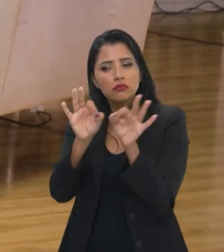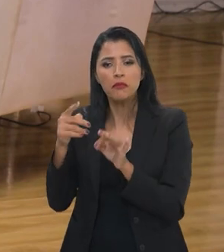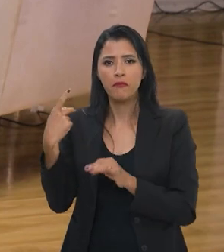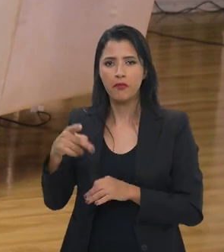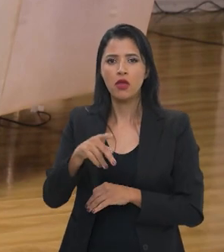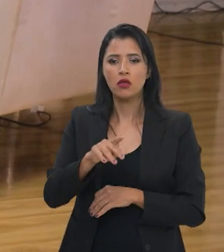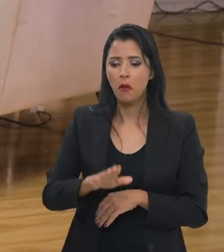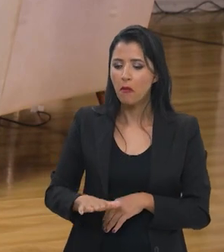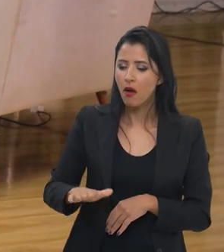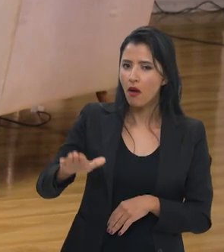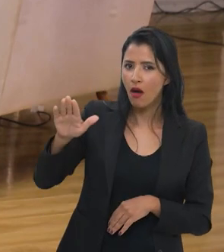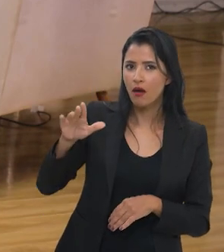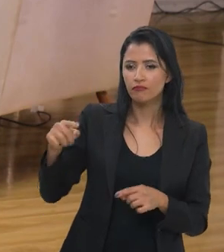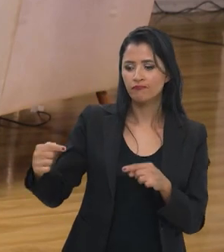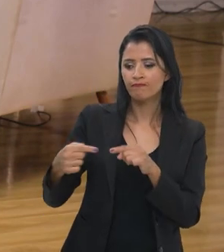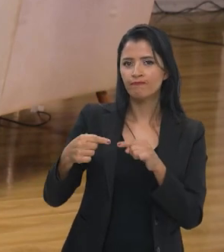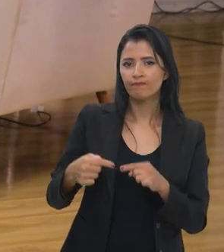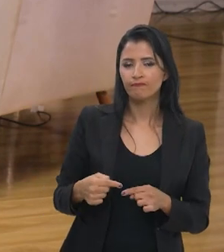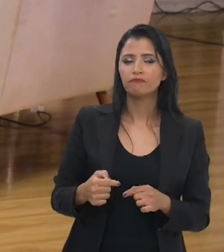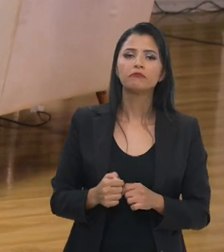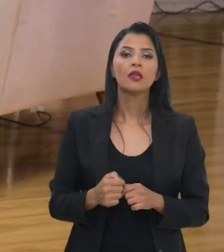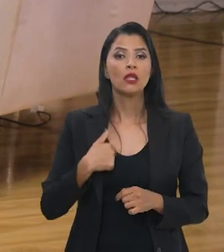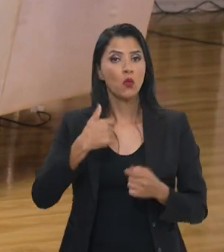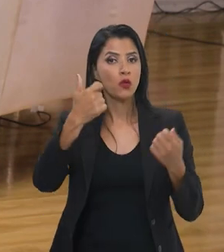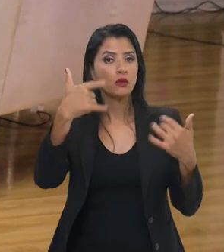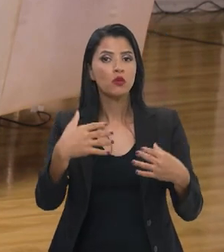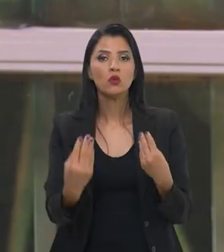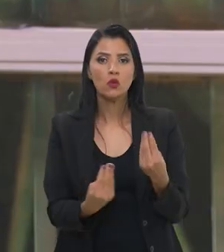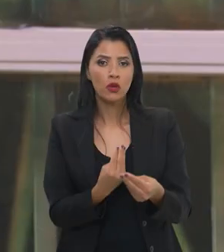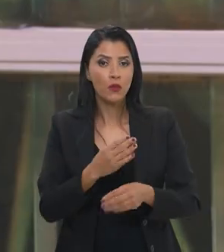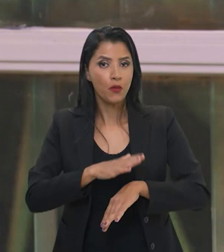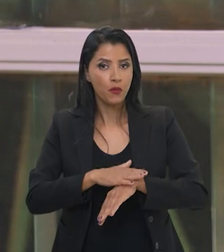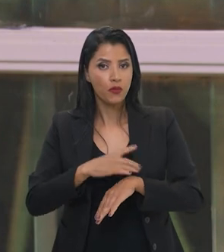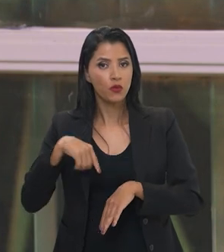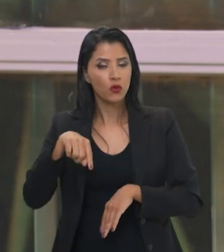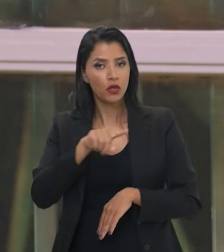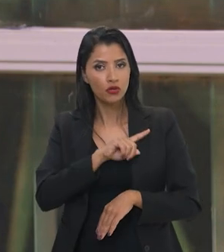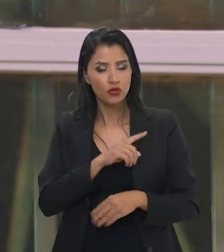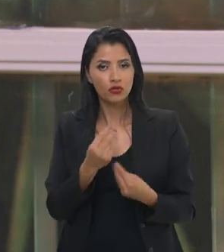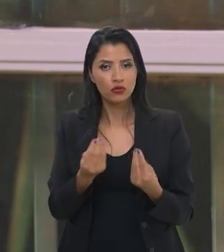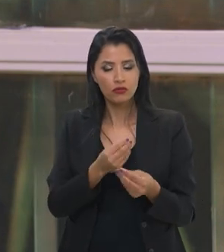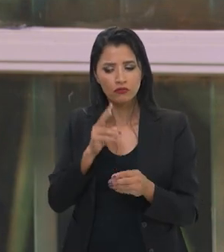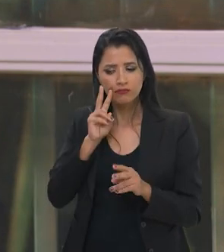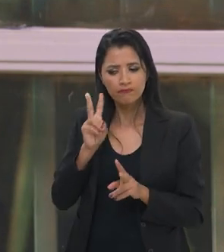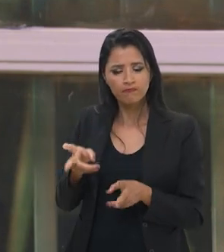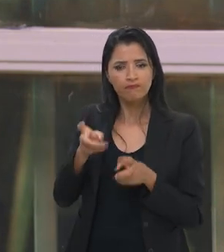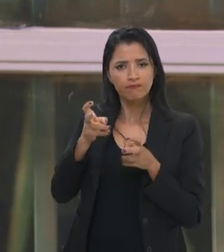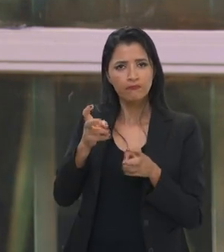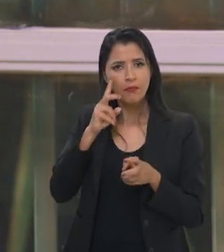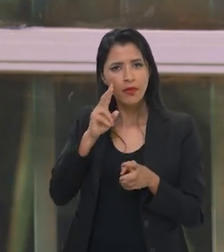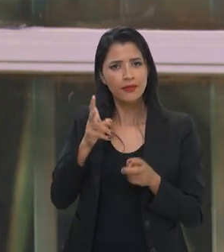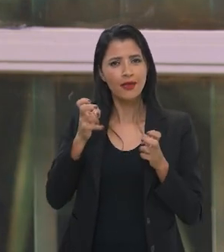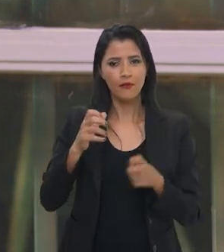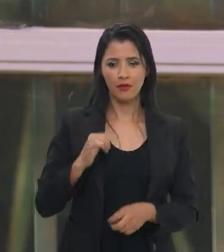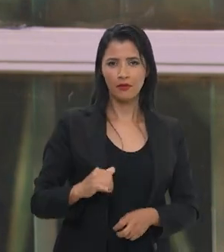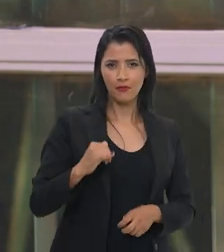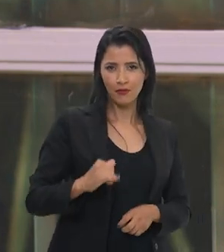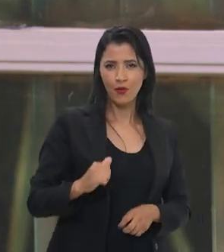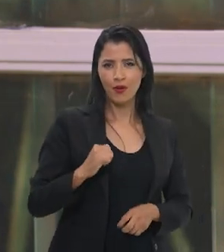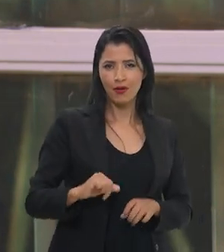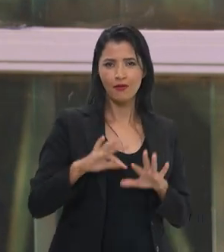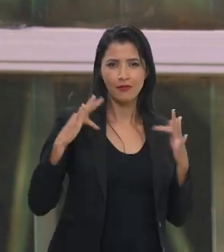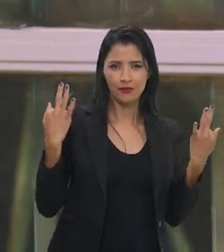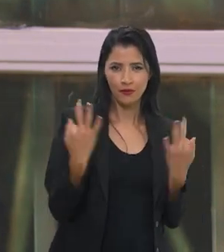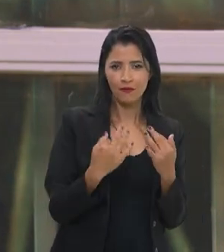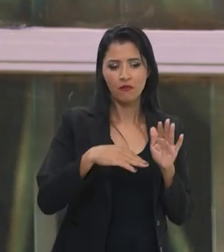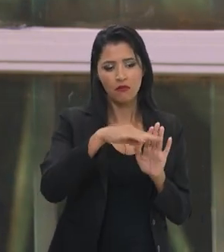acompanhamento com as condicionalidades Então o que eu digo é que quando a gente olha o programa Bolsa